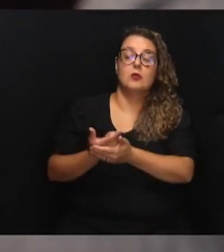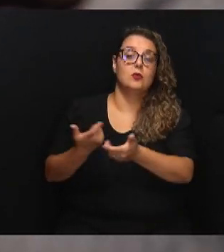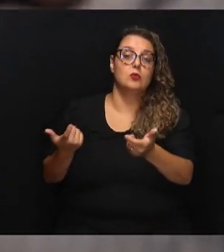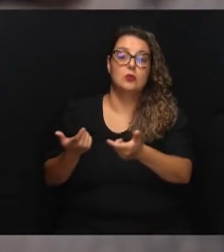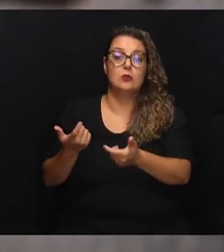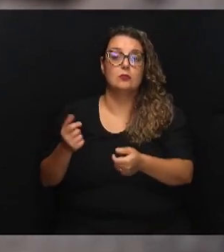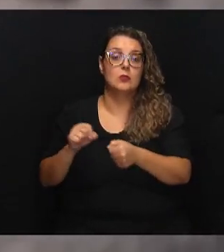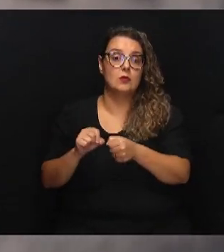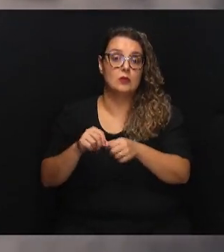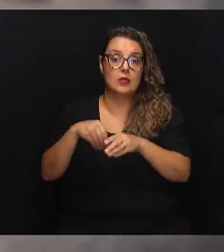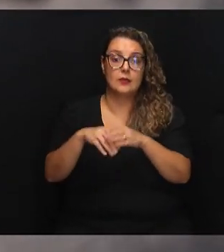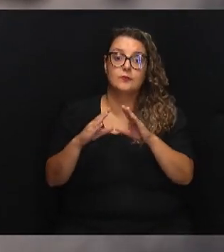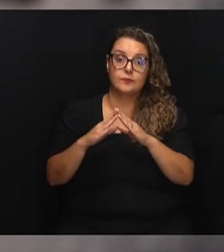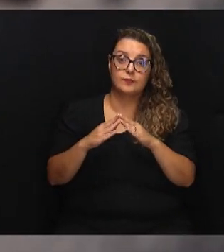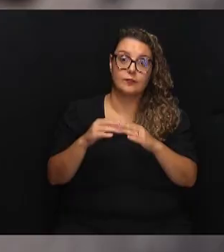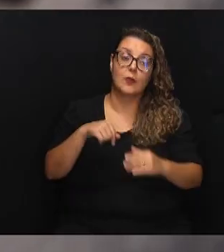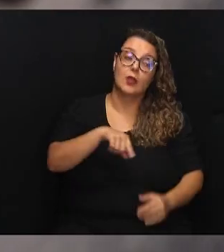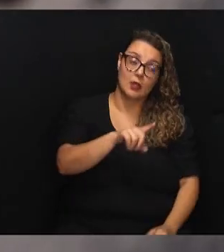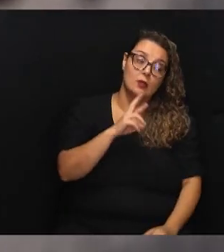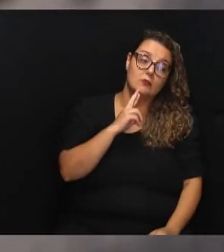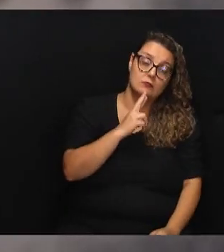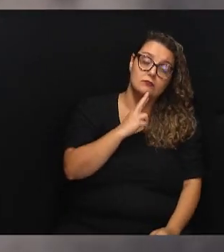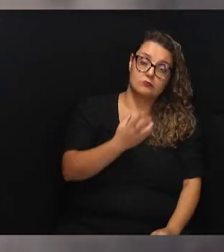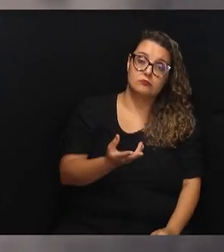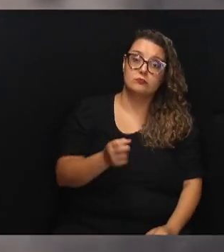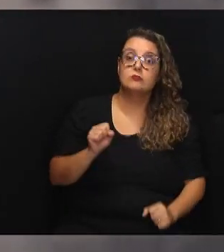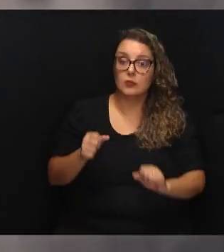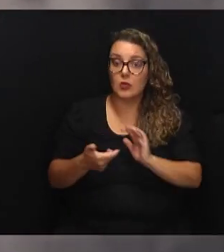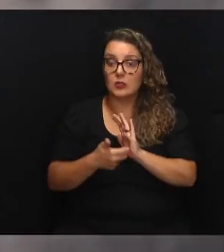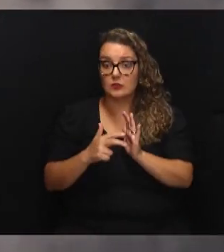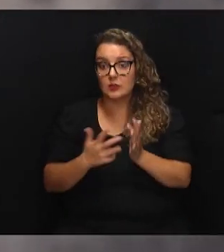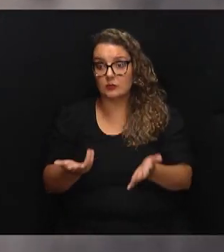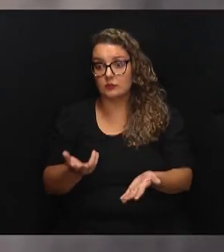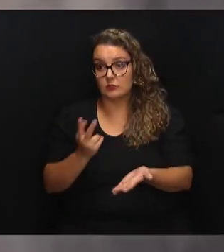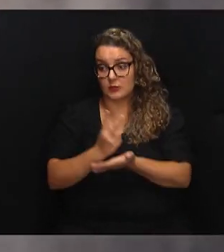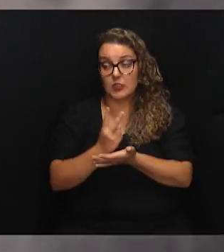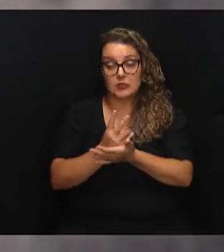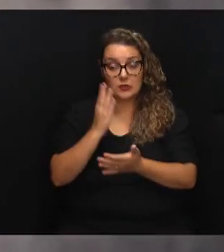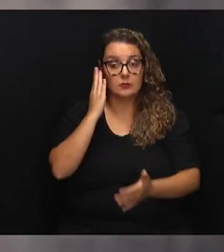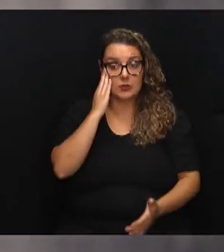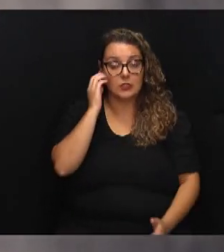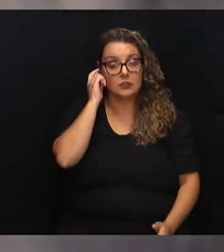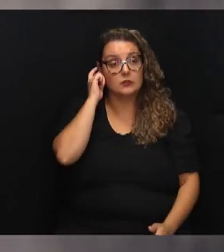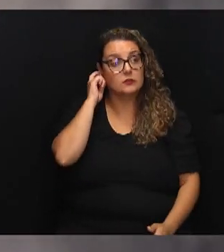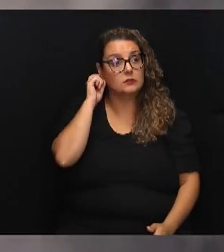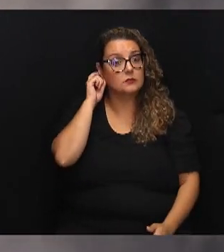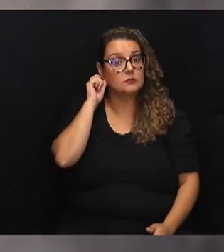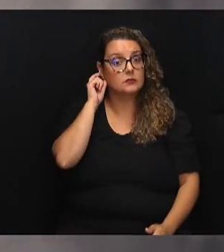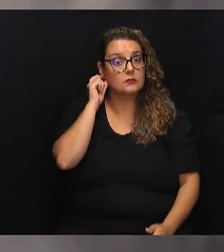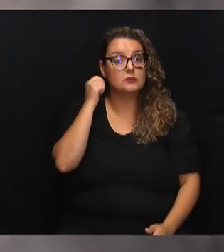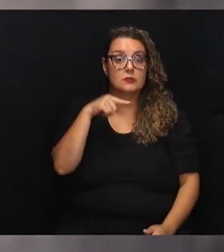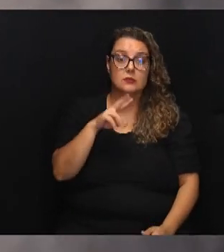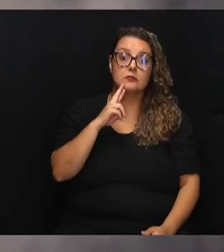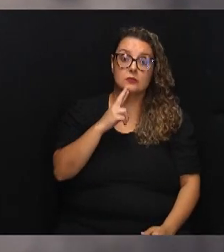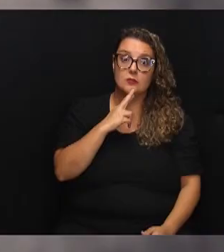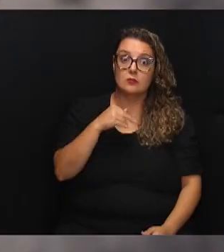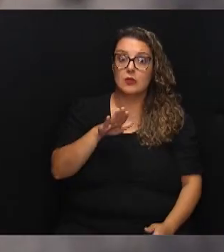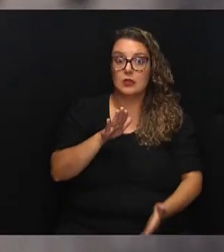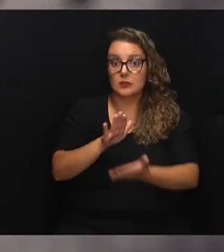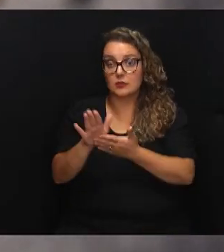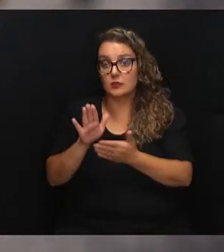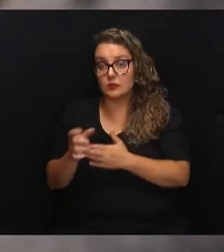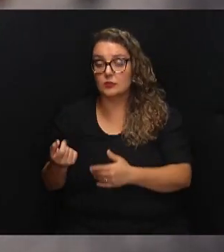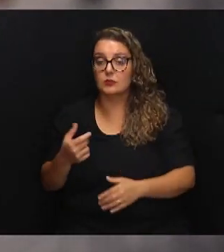fazer em casa e almoçar, pode fazer sentido. Mas sempre entendam, né? Você está indo para um restaurante que tem outros custos além da comida. Então